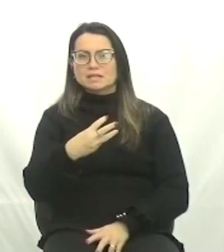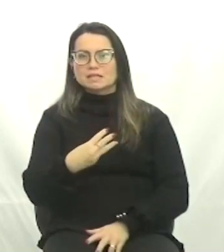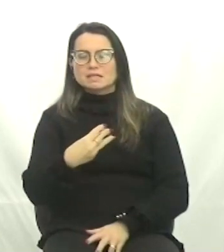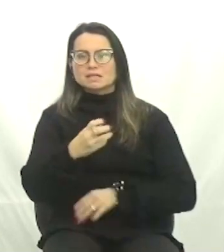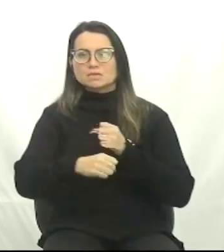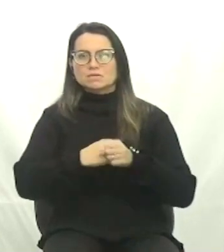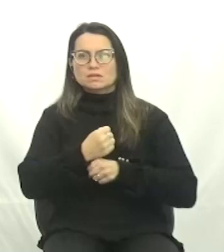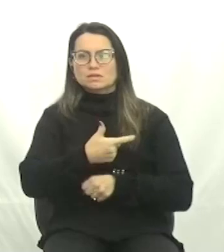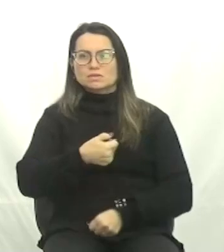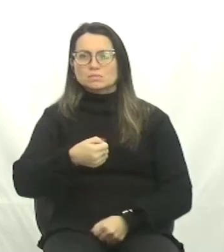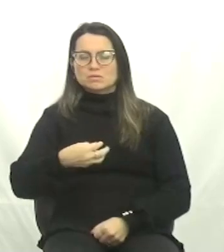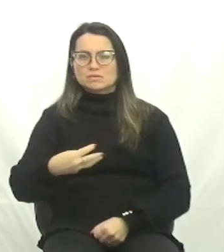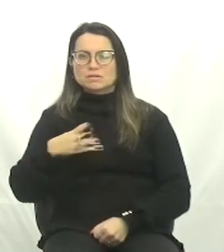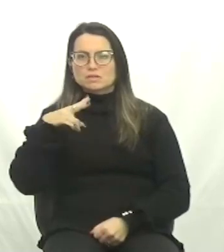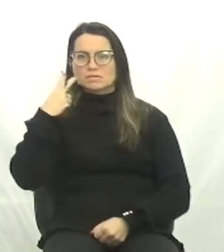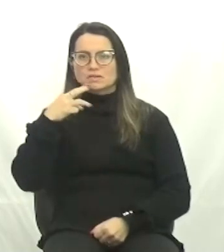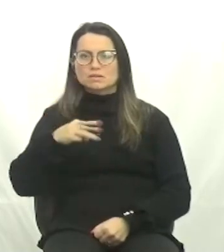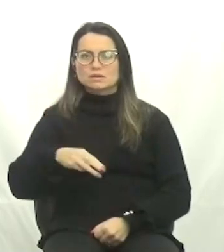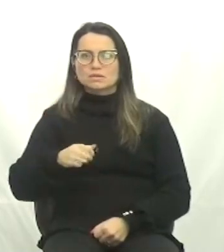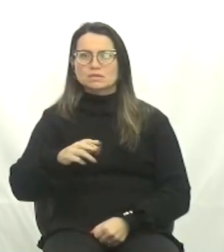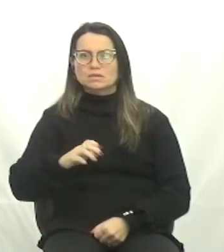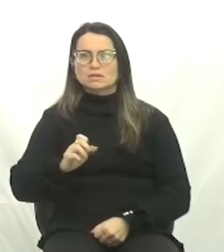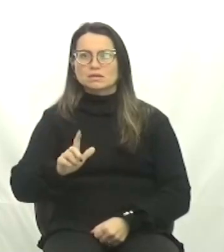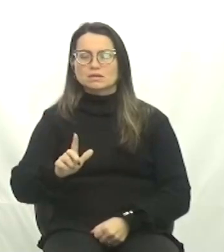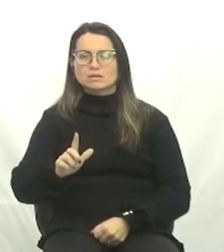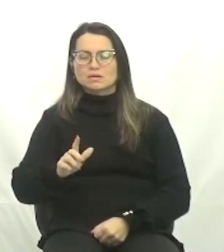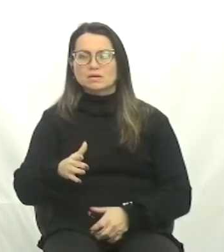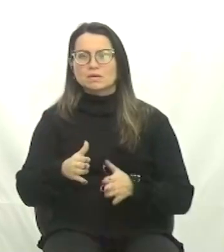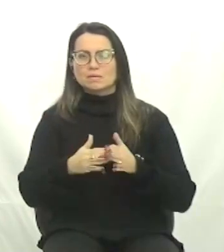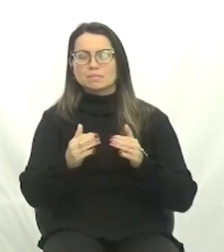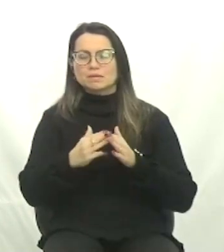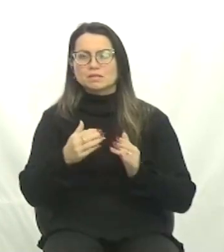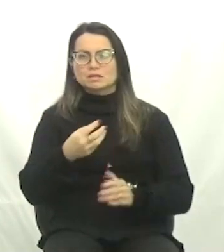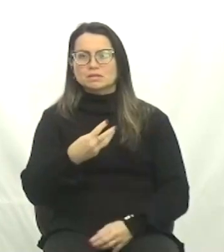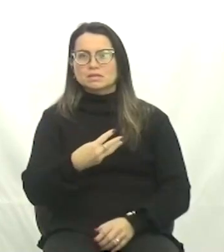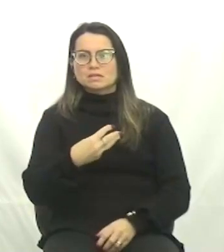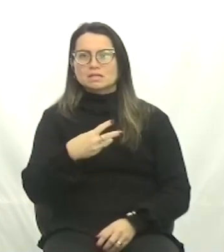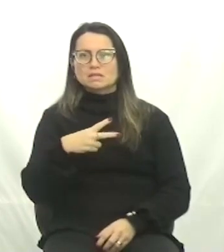53/2023, de autoria do vereador Manuel Rosengue. Requerimento